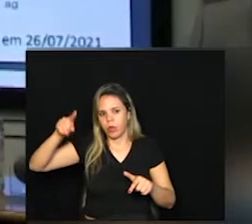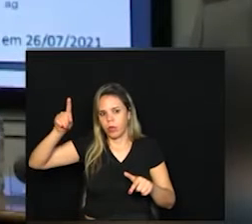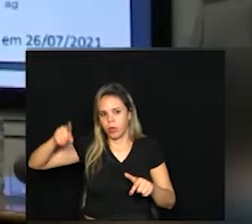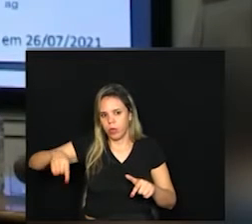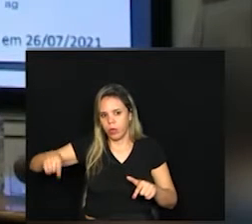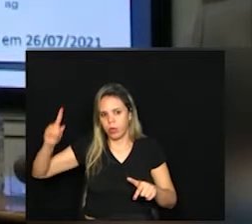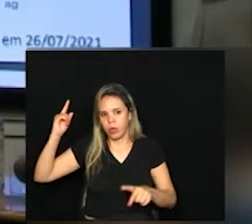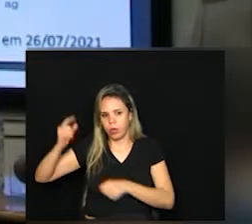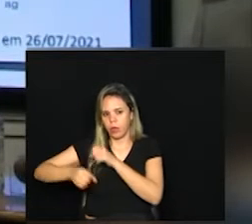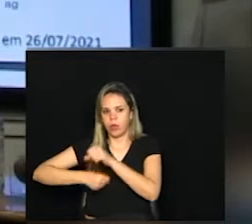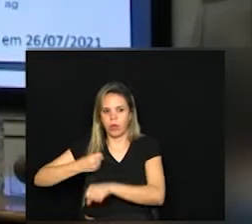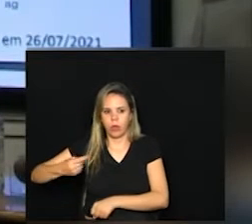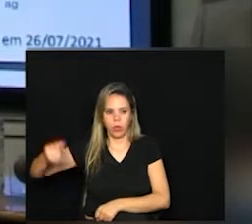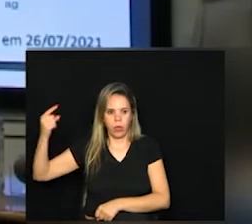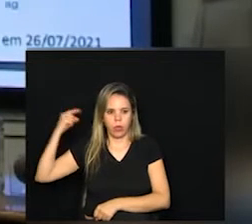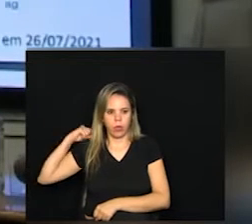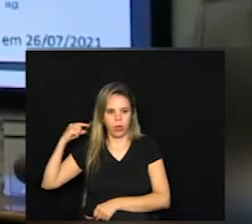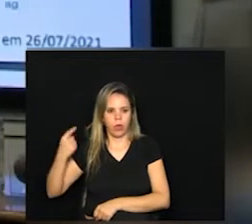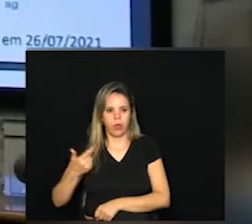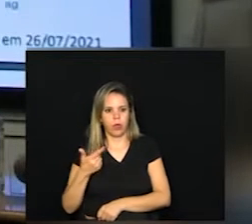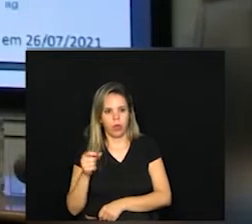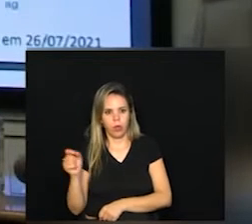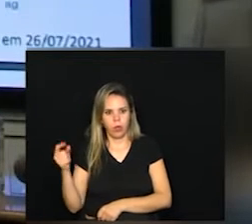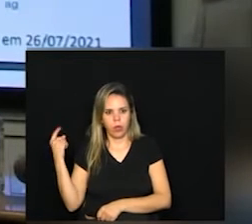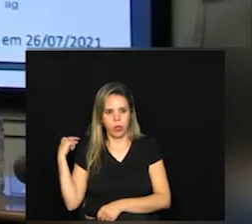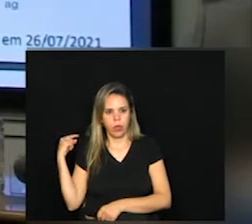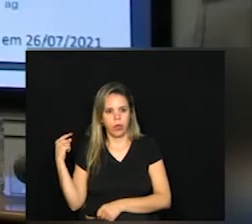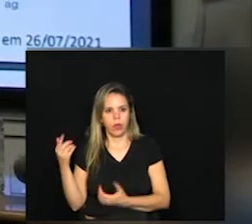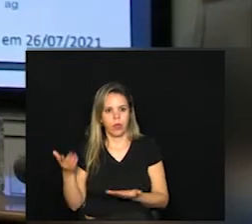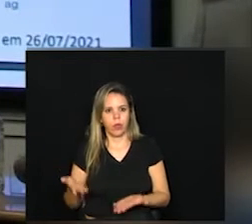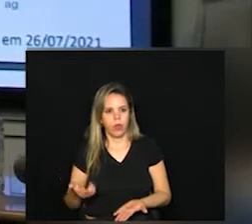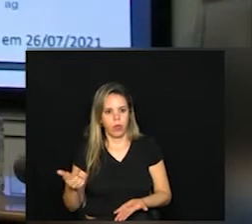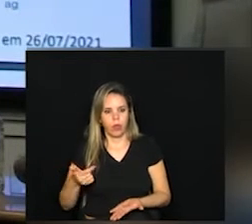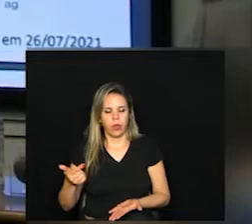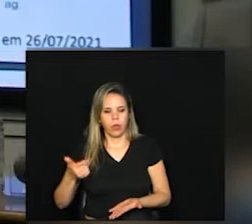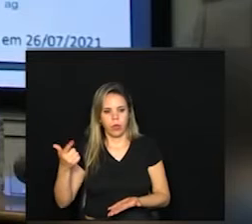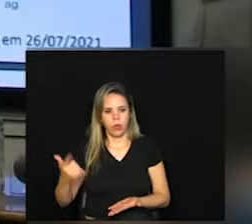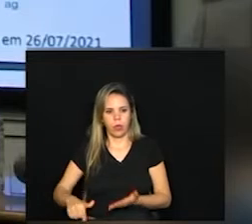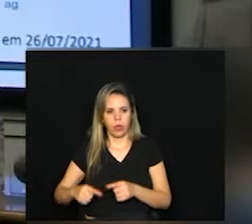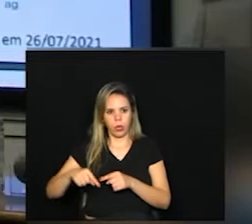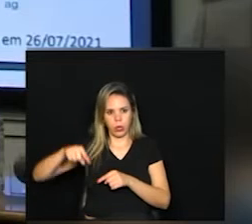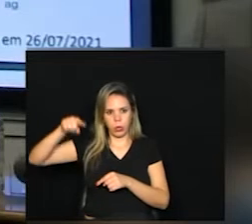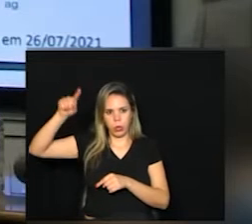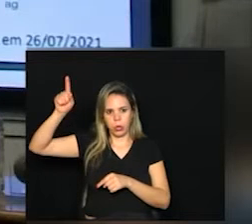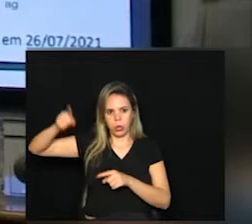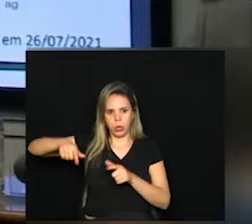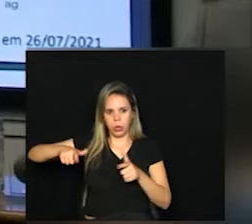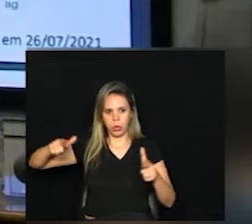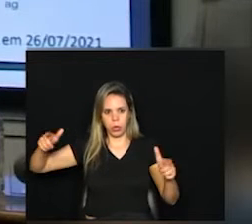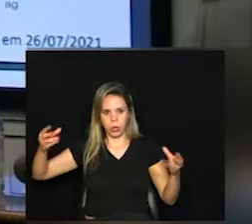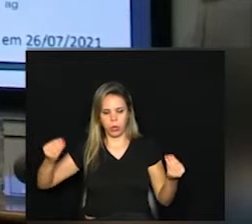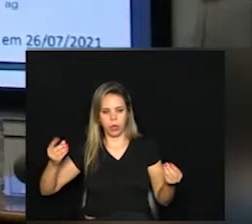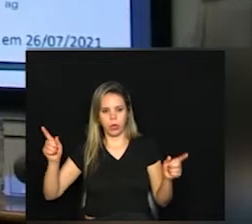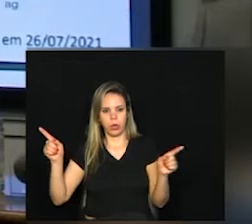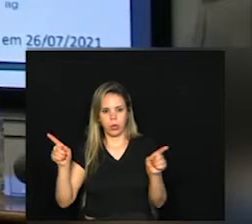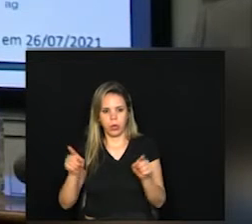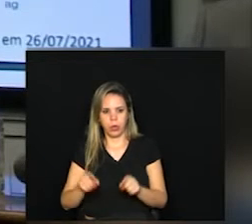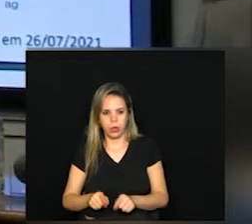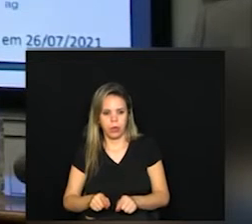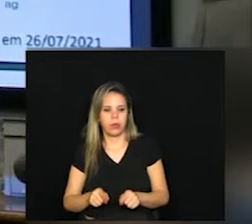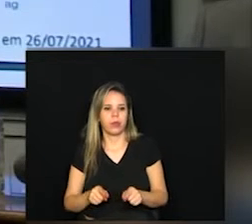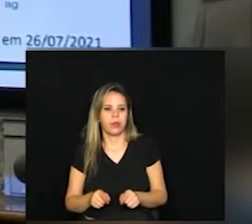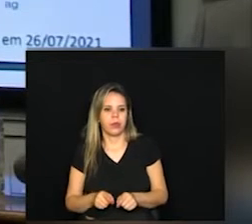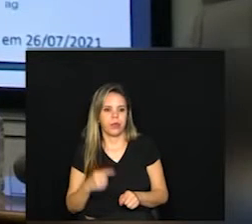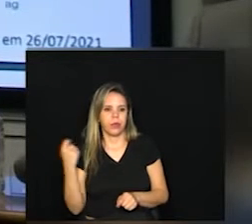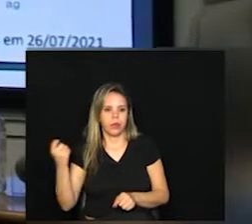lá no ano passado, em 2020. É aqui a segunda onda, que ela foi bem grande, depois ela caiu.